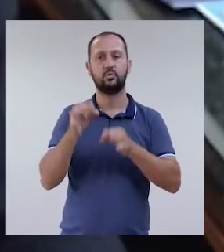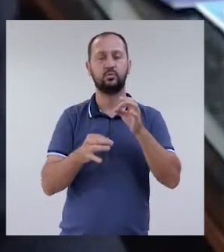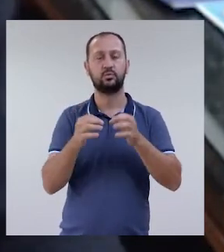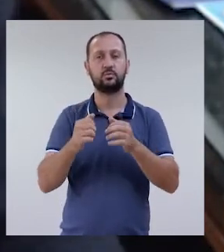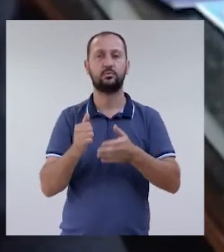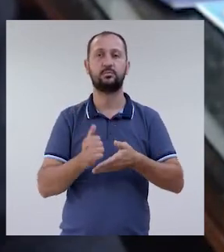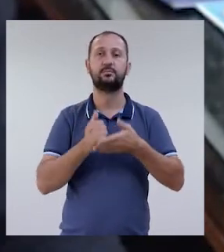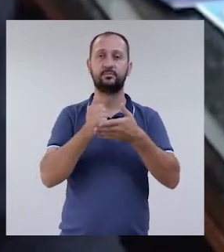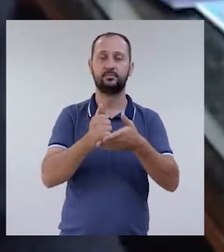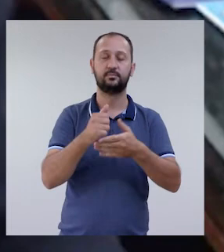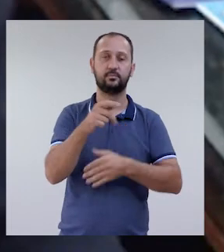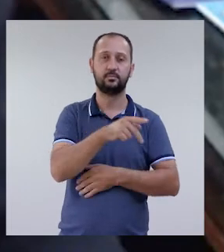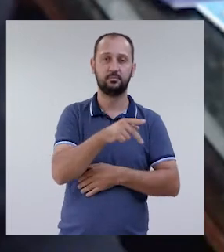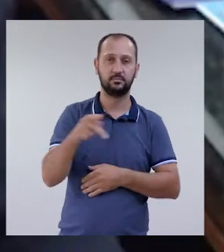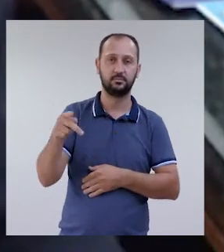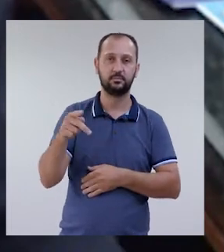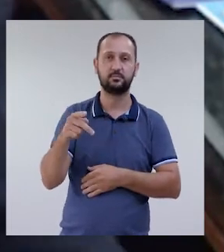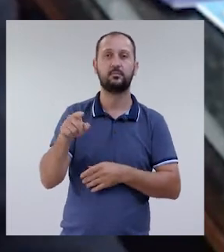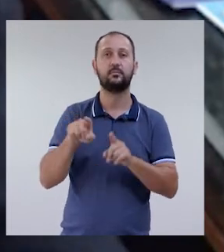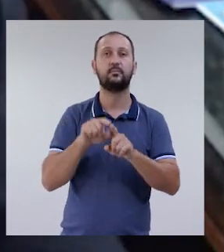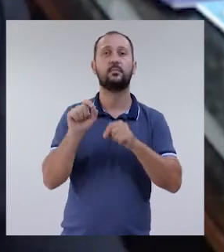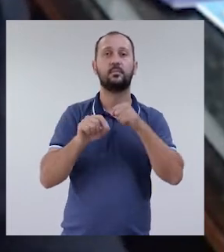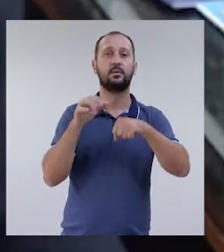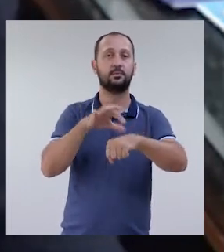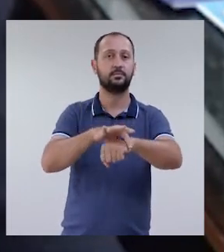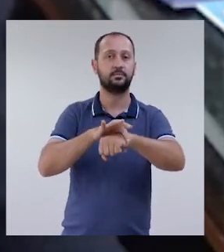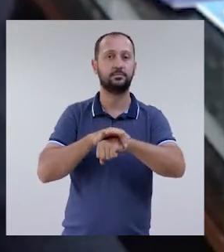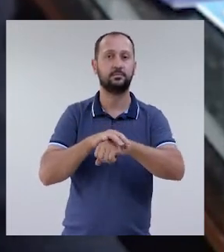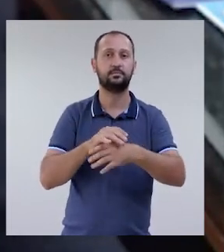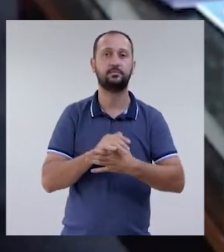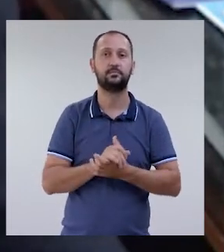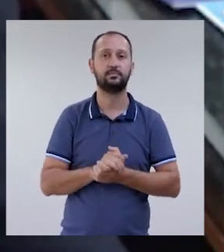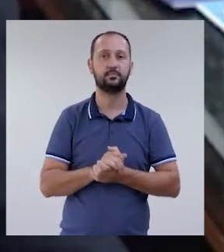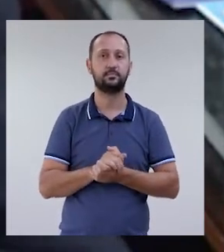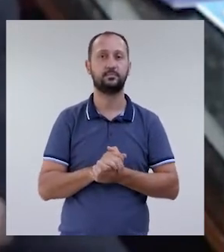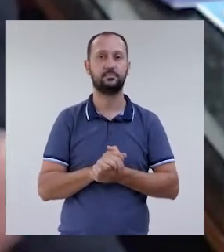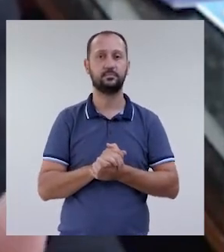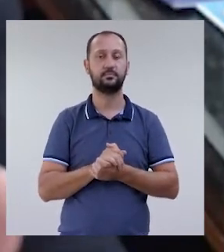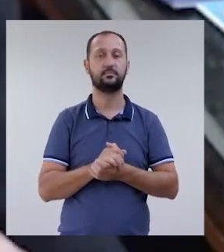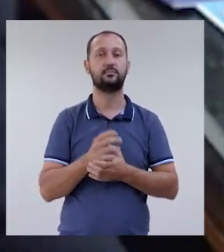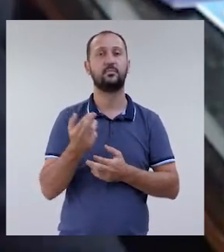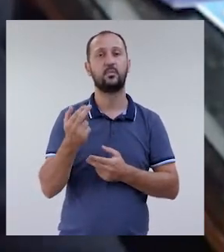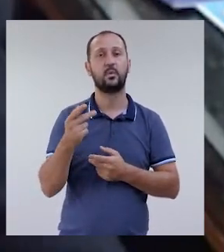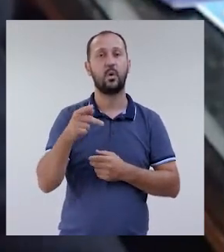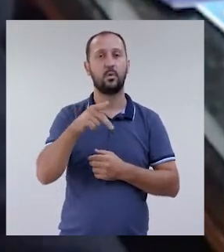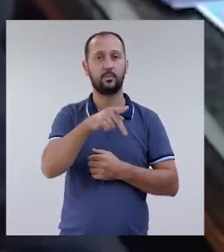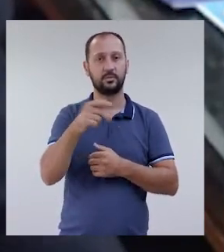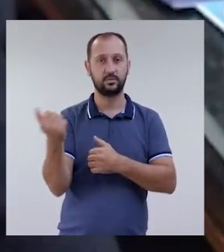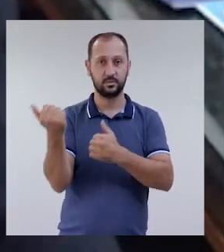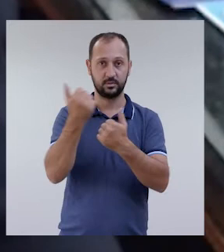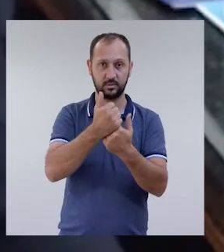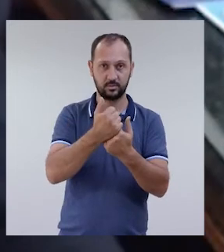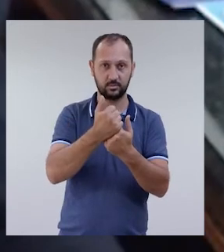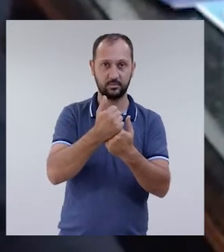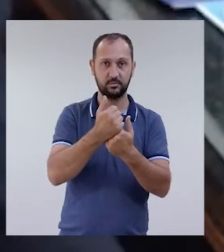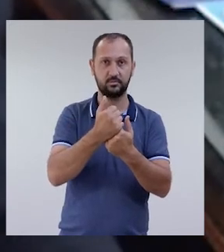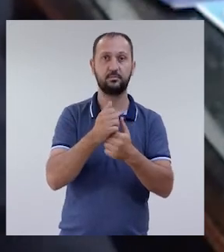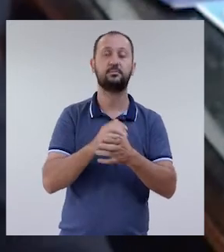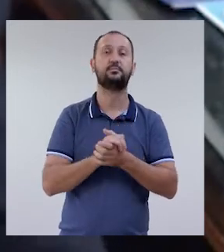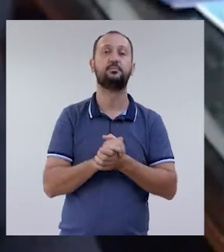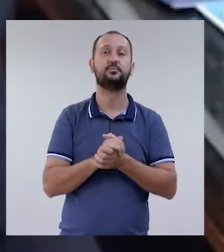pelos juízes auxiliares da presidência, como também da Defensoria Pública, como da vice-presidência, da